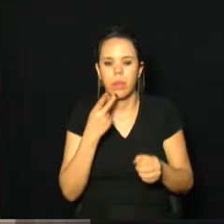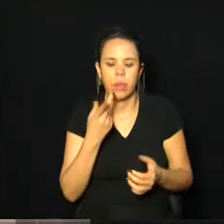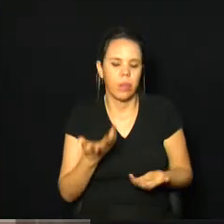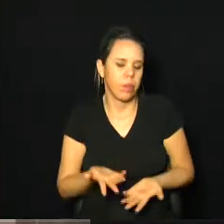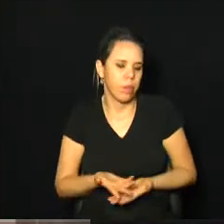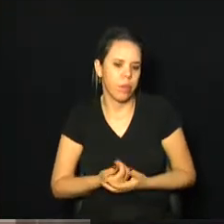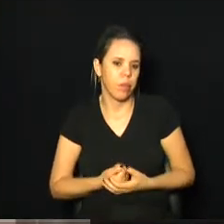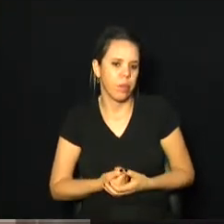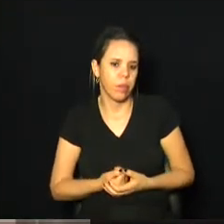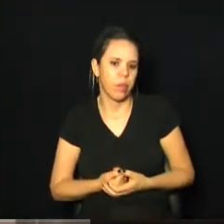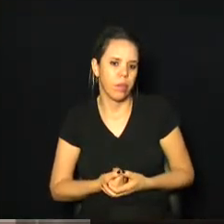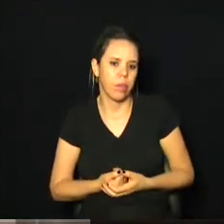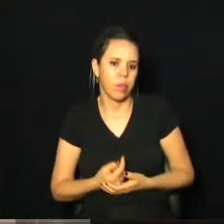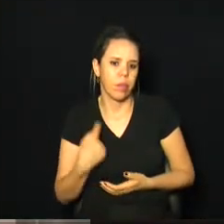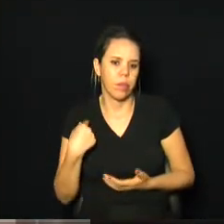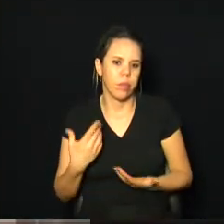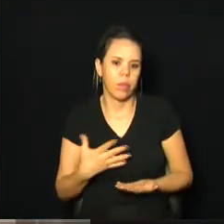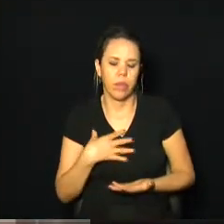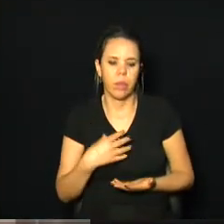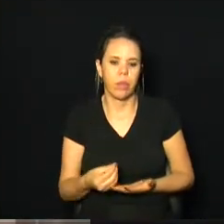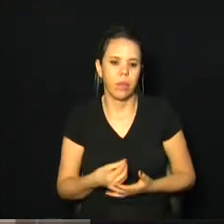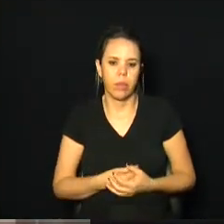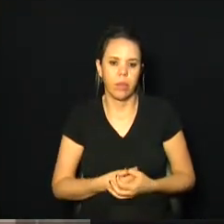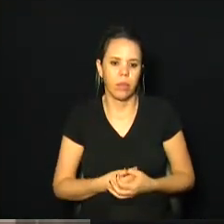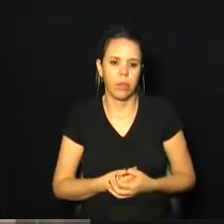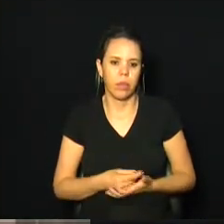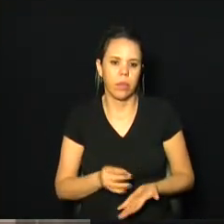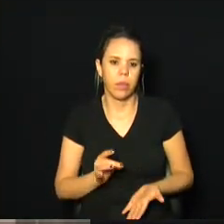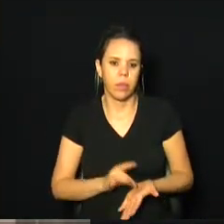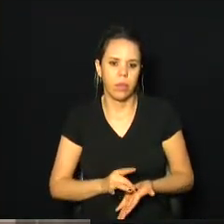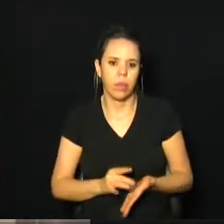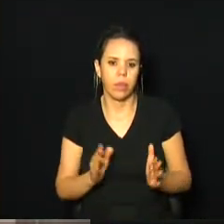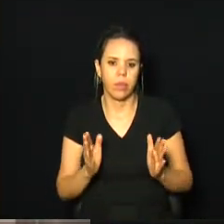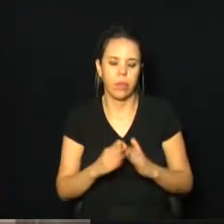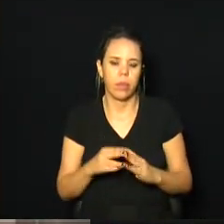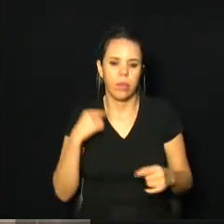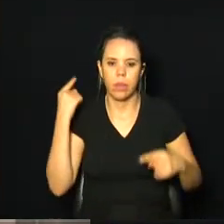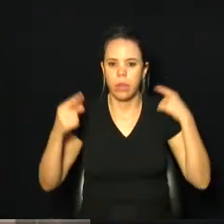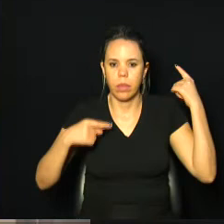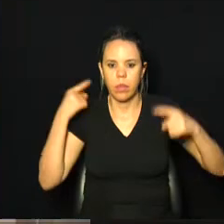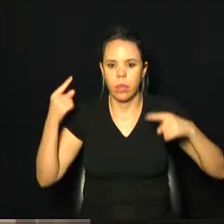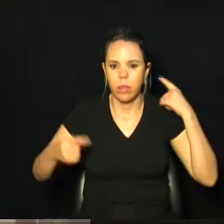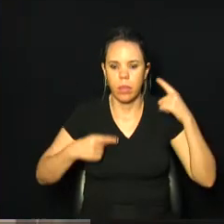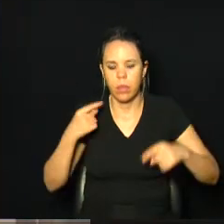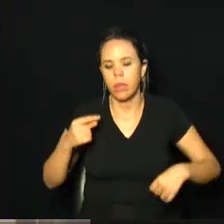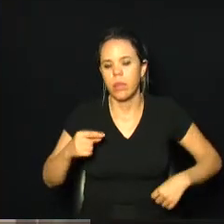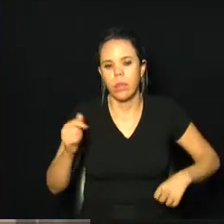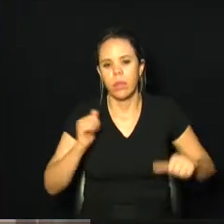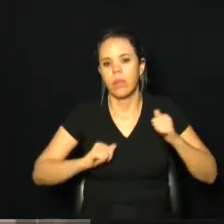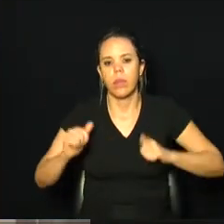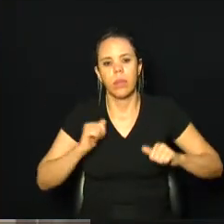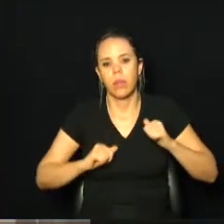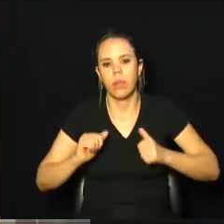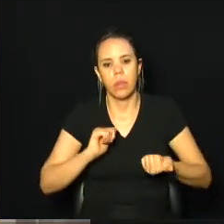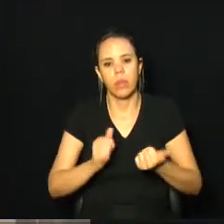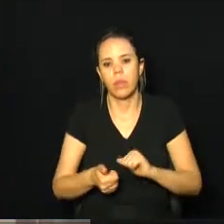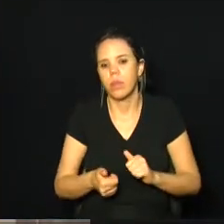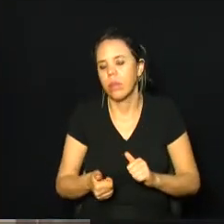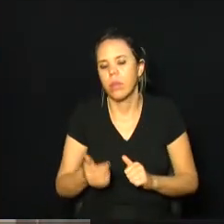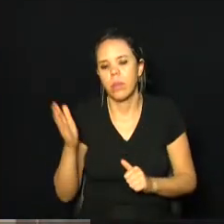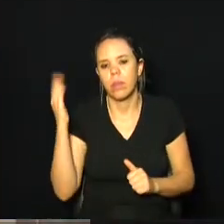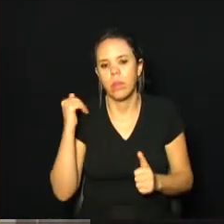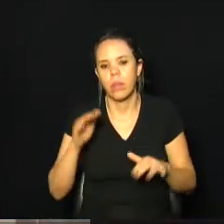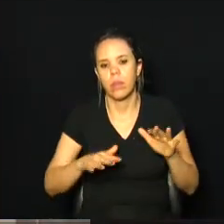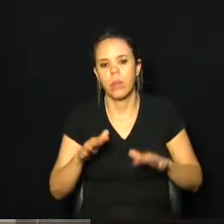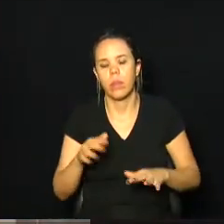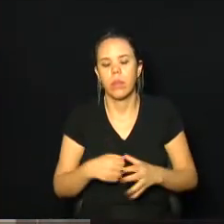que eu falei agora há pouco, meus filhos realmente em casa é uma loucura, não param quieto e tal. Se não colocar no esporte, eu sei que muitas das